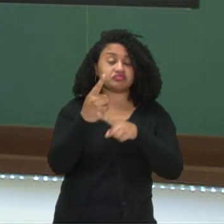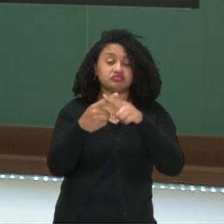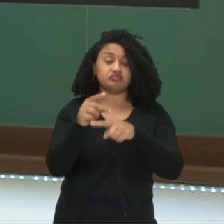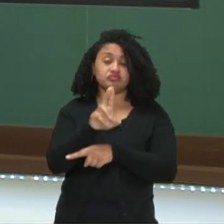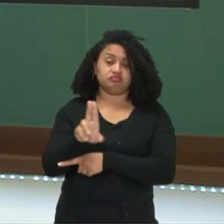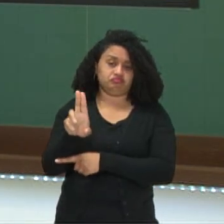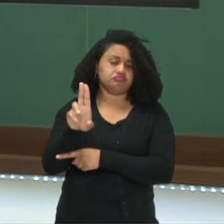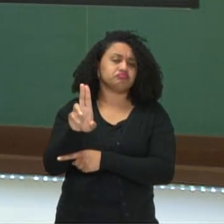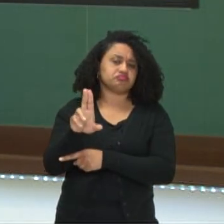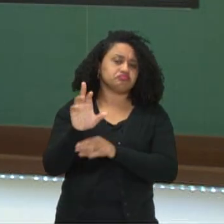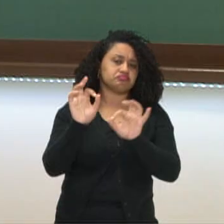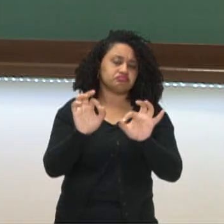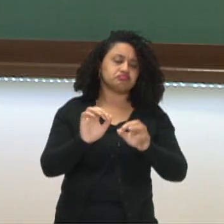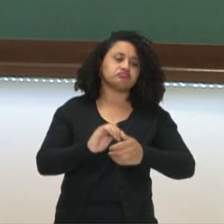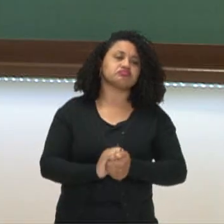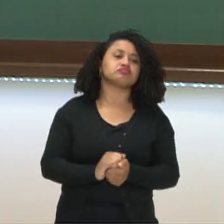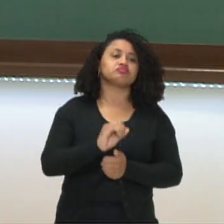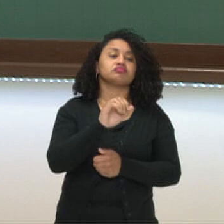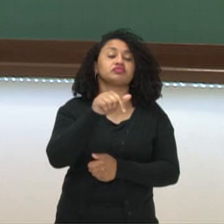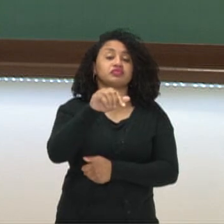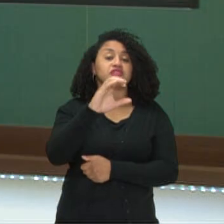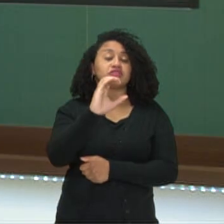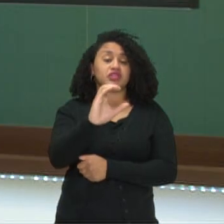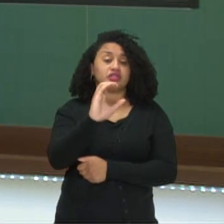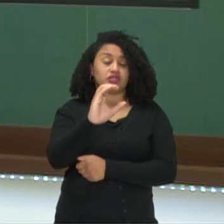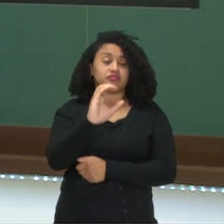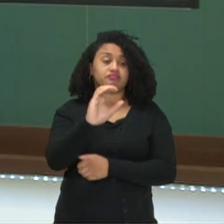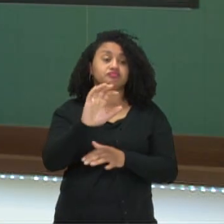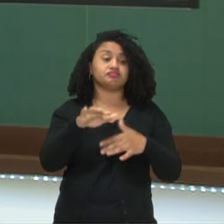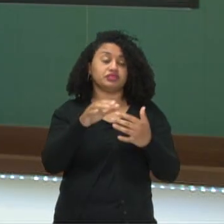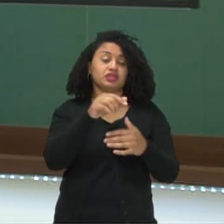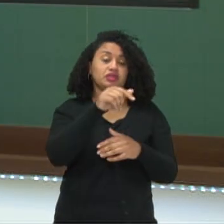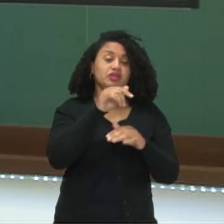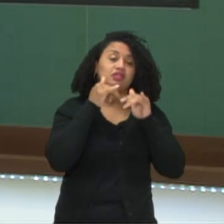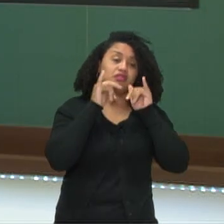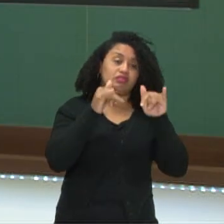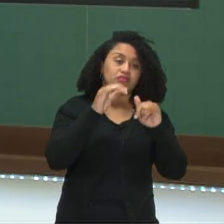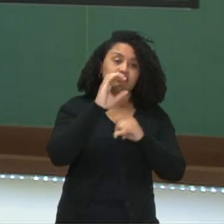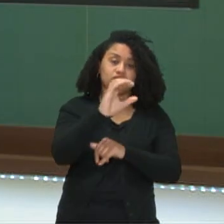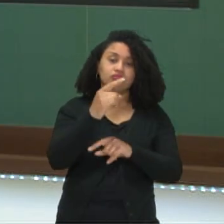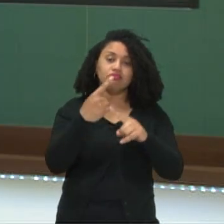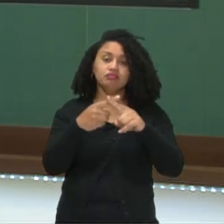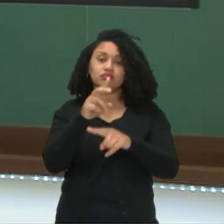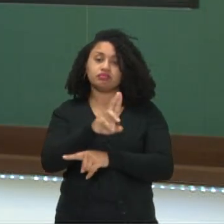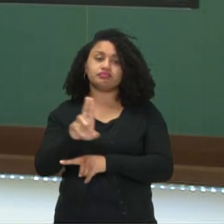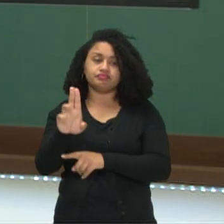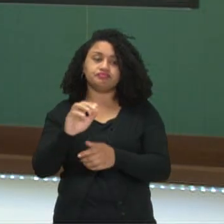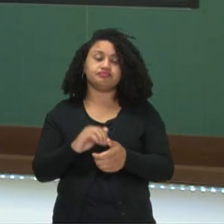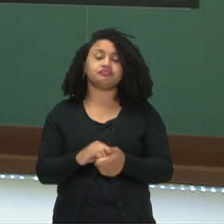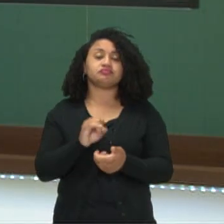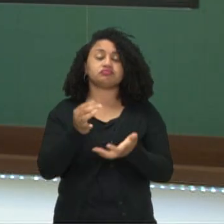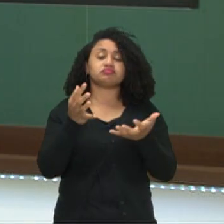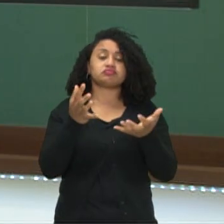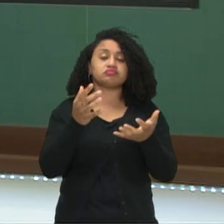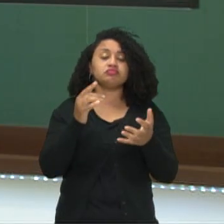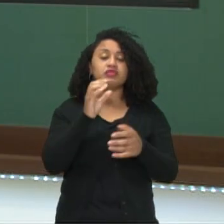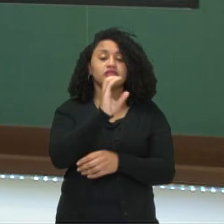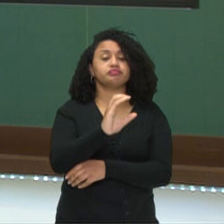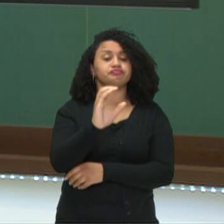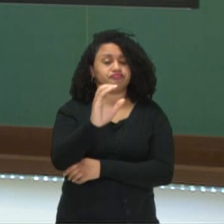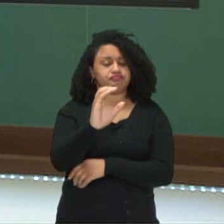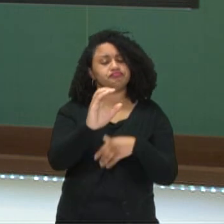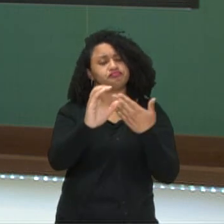vezes tensão. Capacitância, então carga elétrica é capacitância vezes tensão. Se você quer a